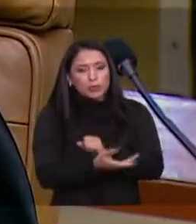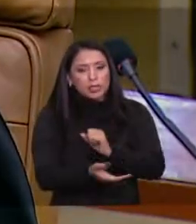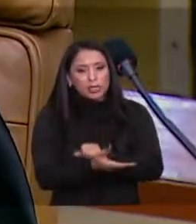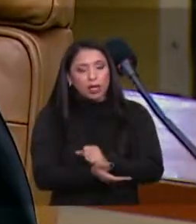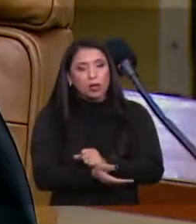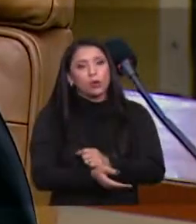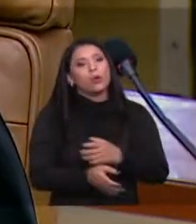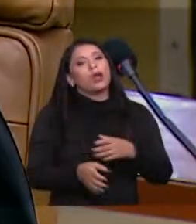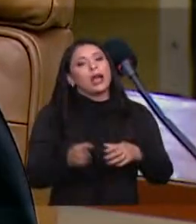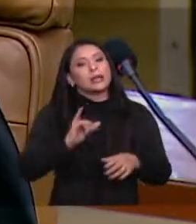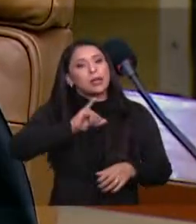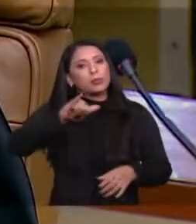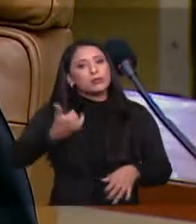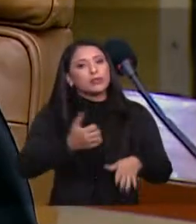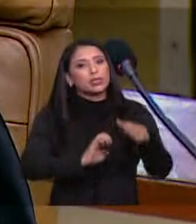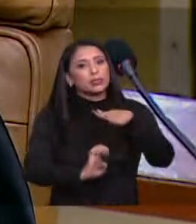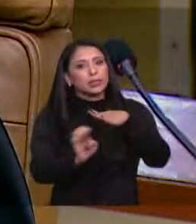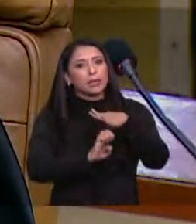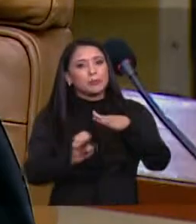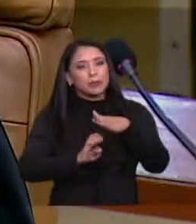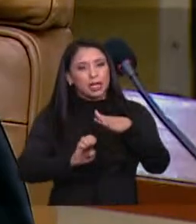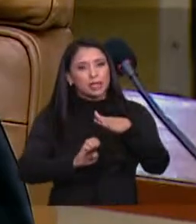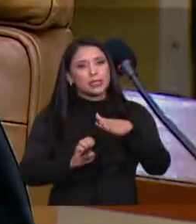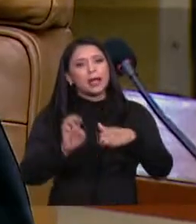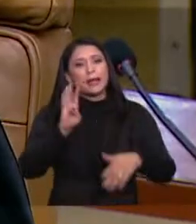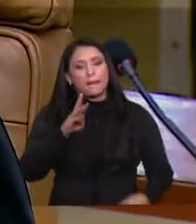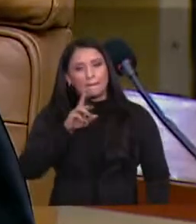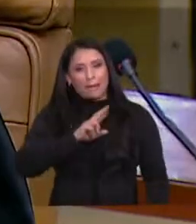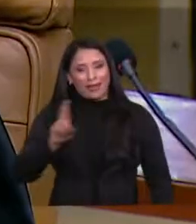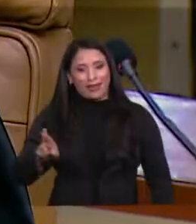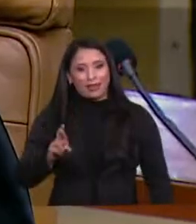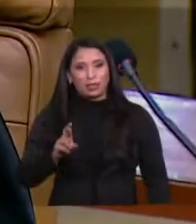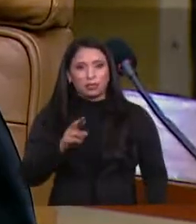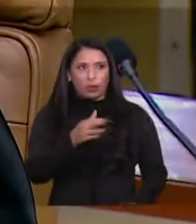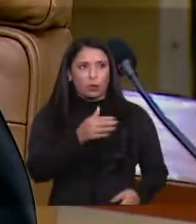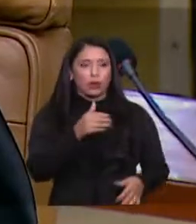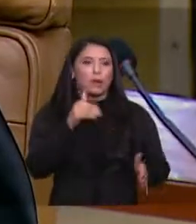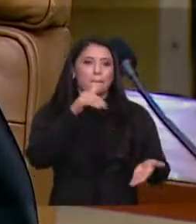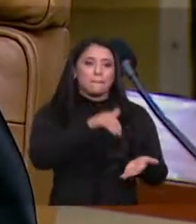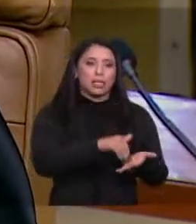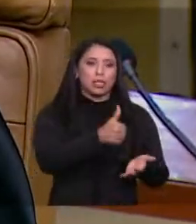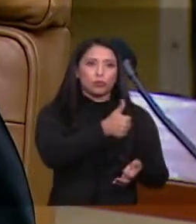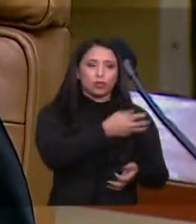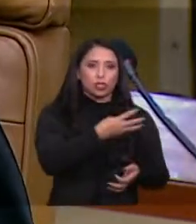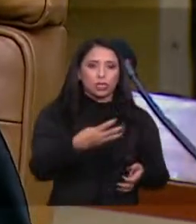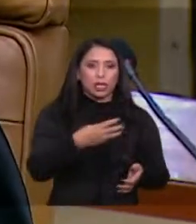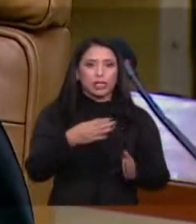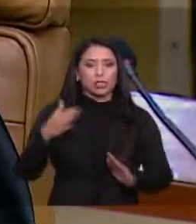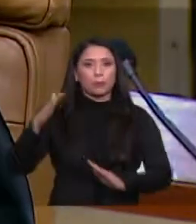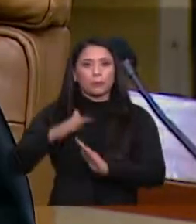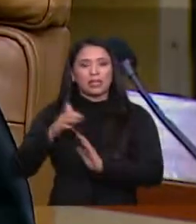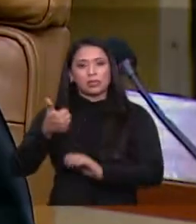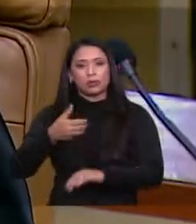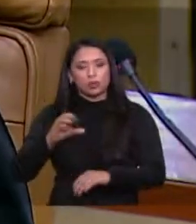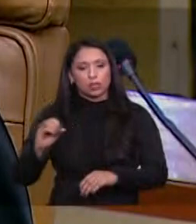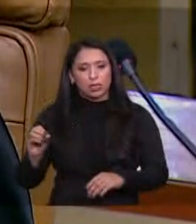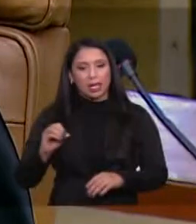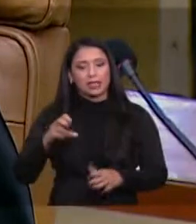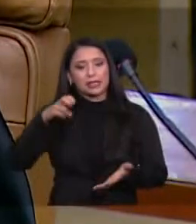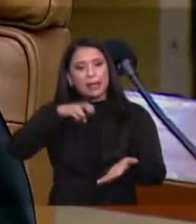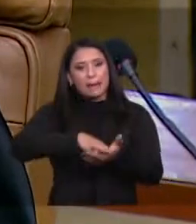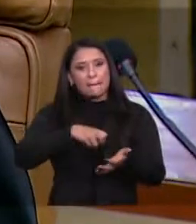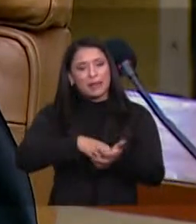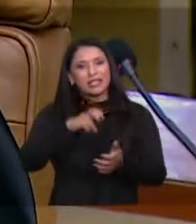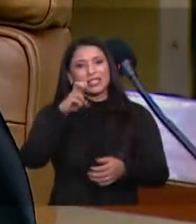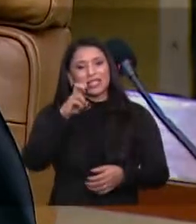no âmbito da BR distribuidora por isso entre o mínimo de 13 o máximo de 10 propõe a fixação da pena